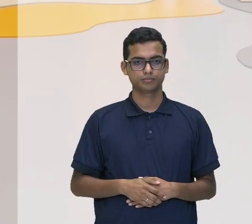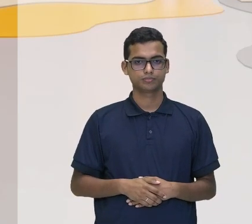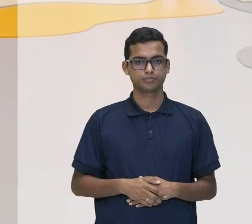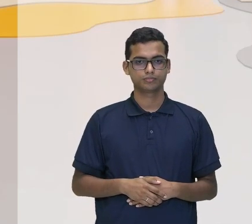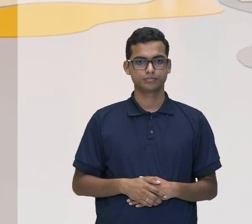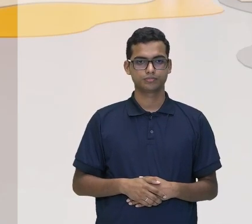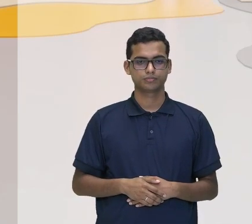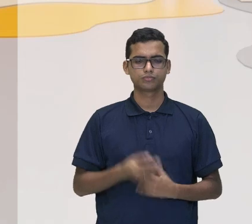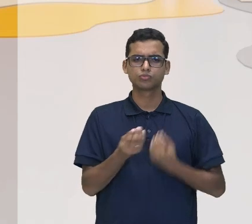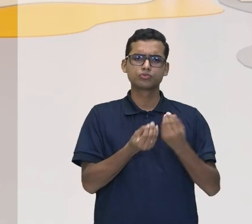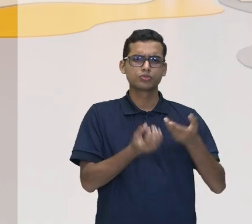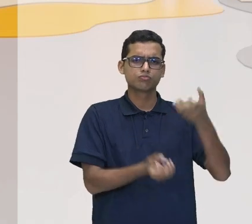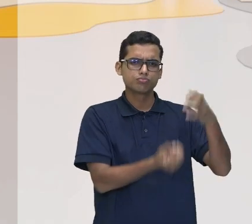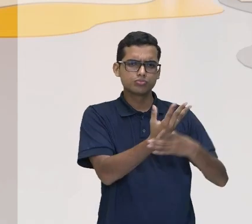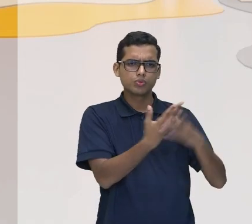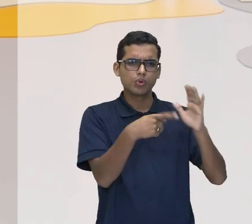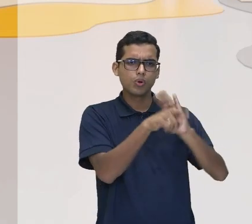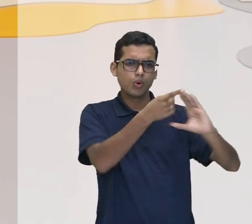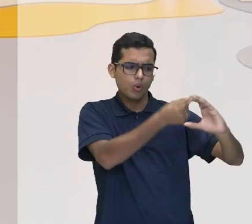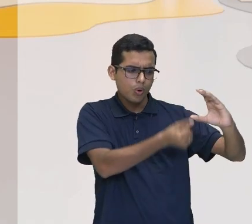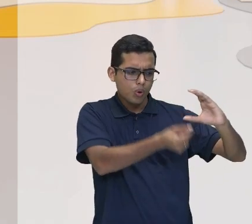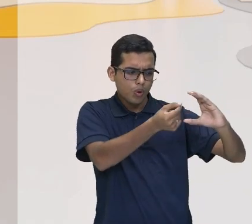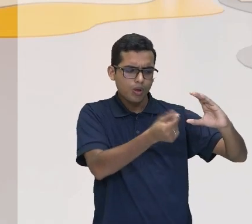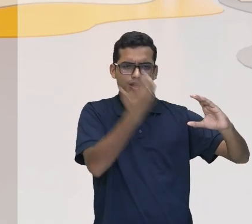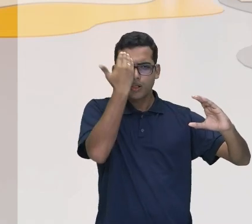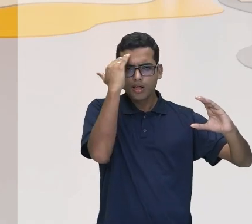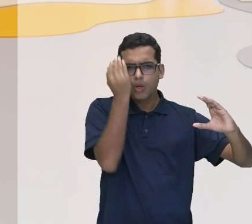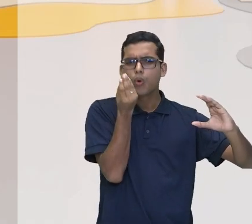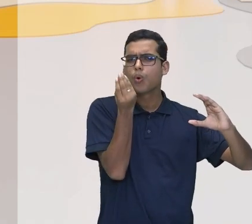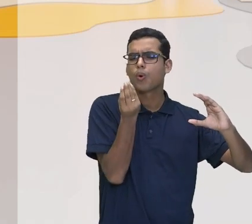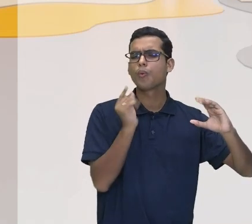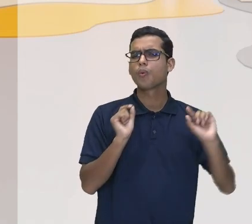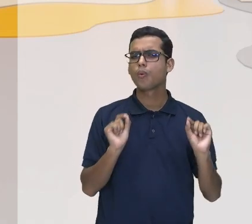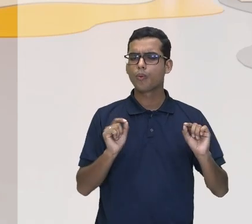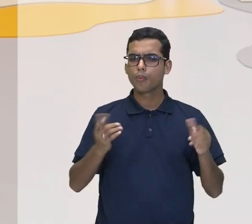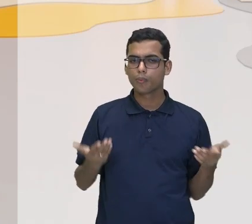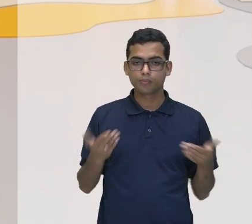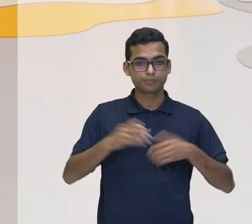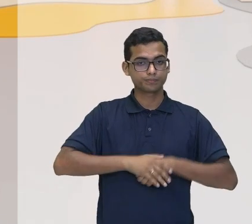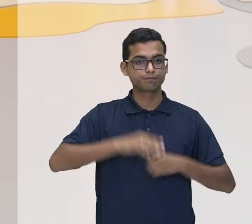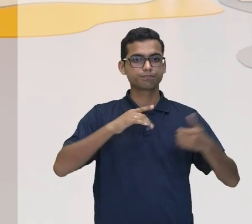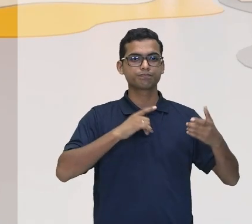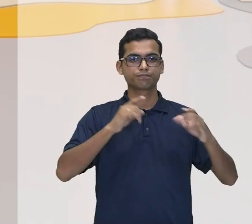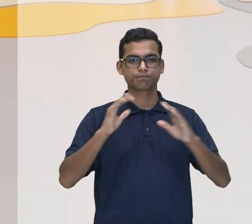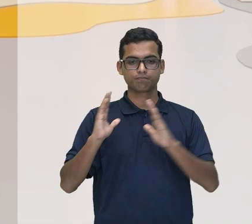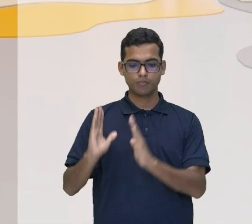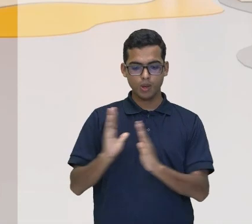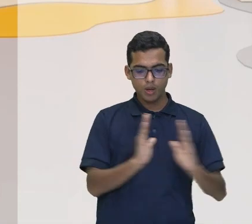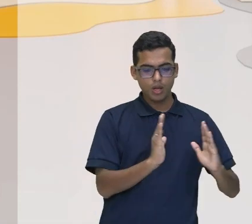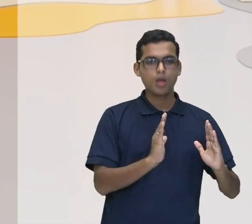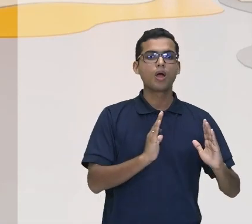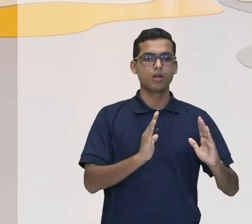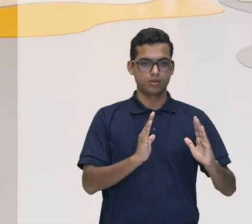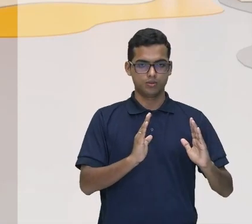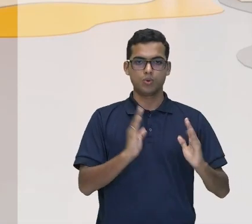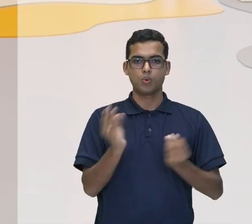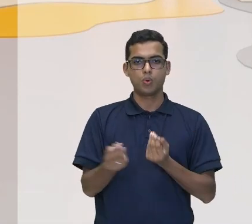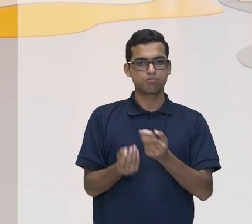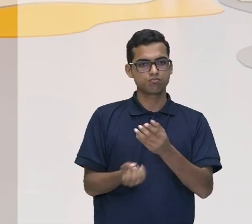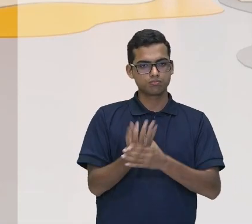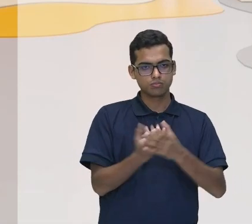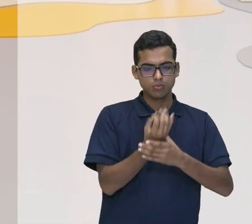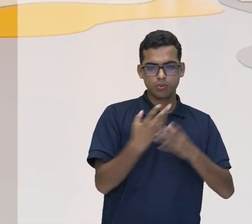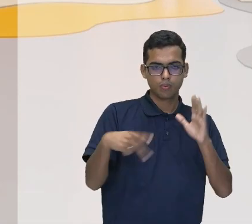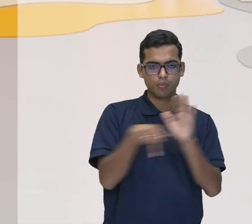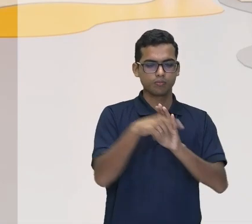produção capitalista, a gente também vai compreender um pouco sobre as principais fases do modo de produção capitalista.